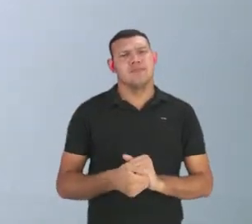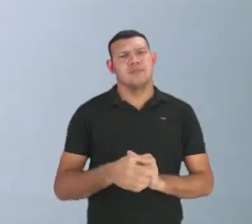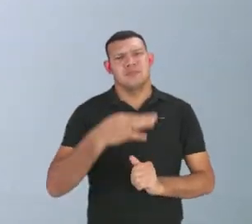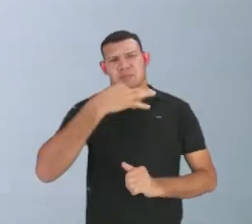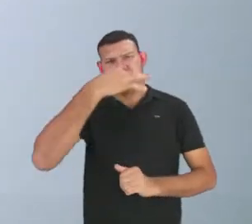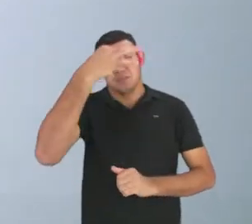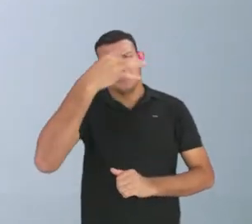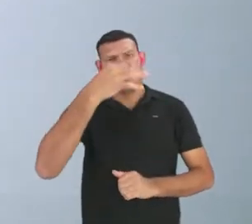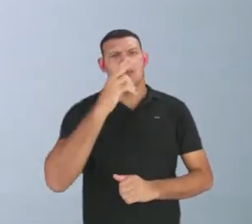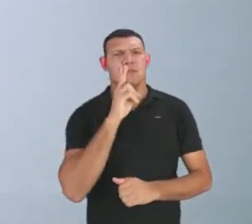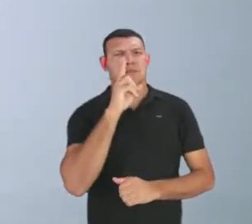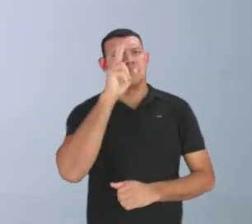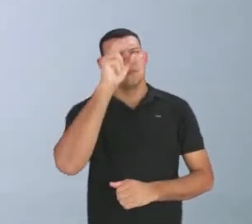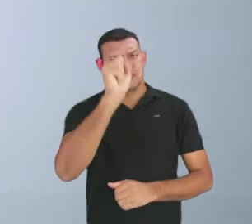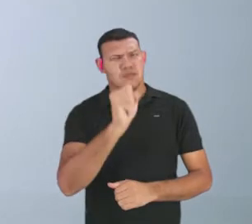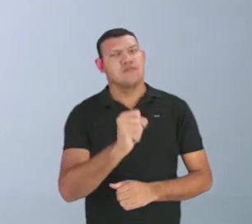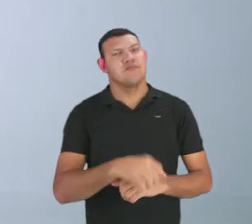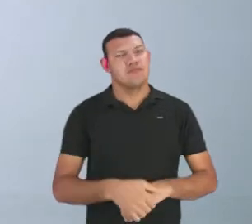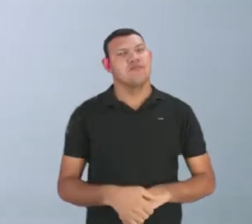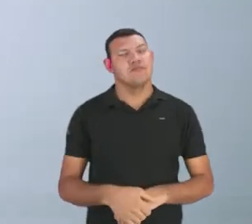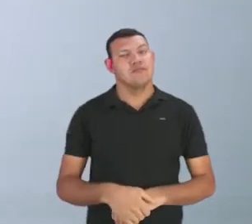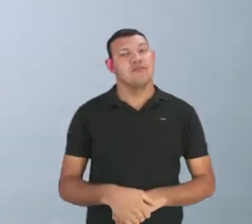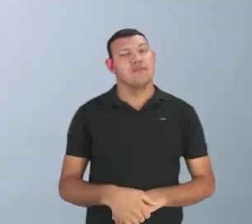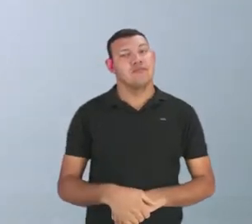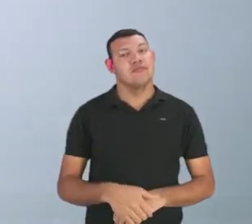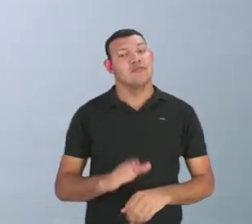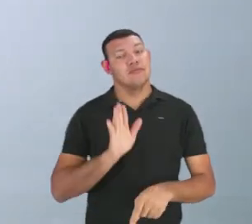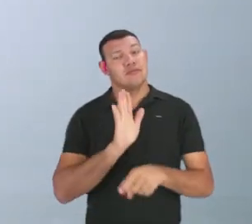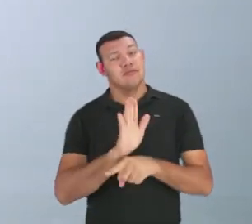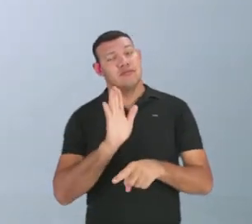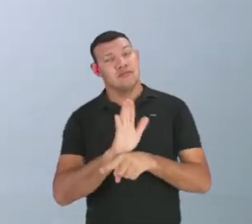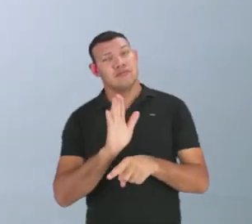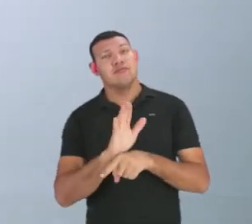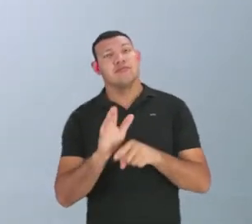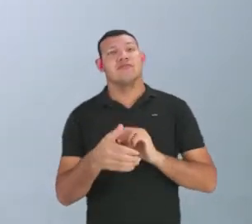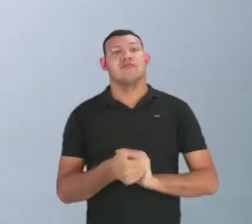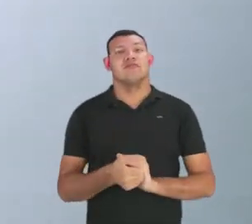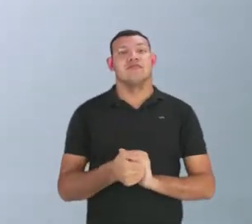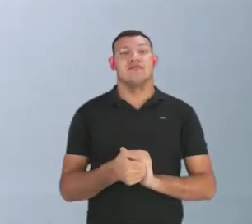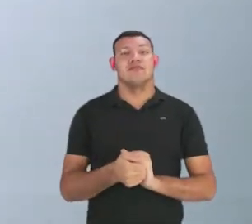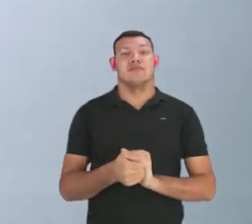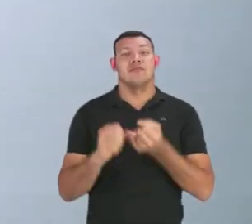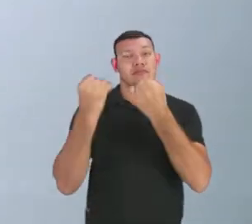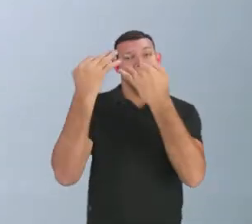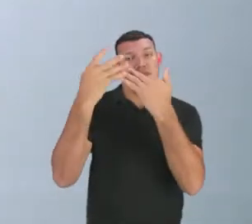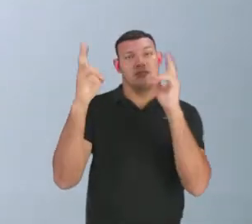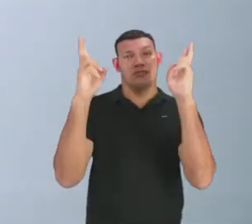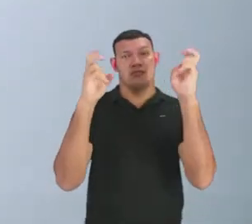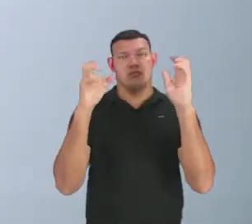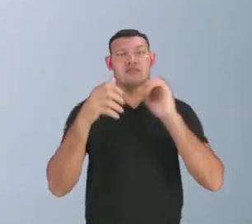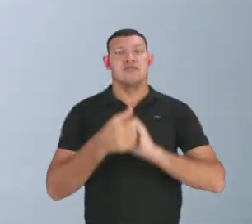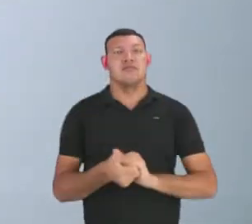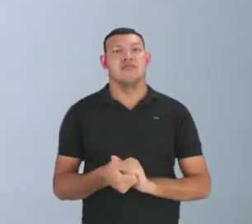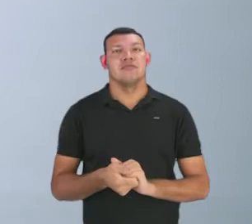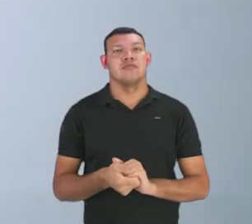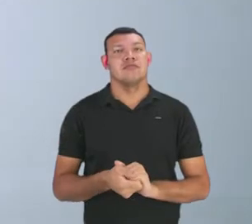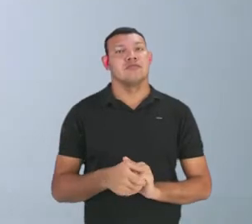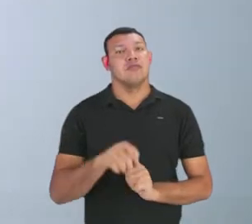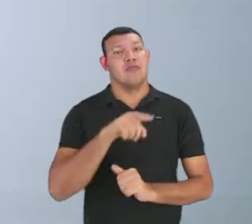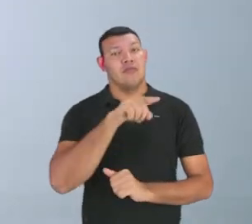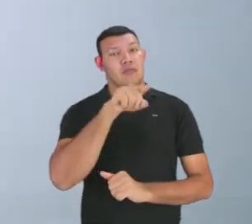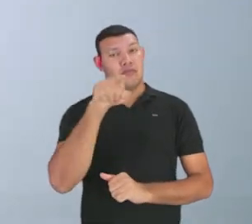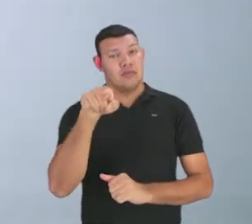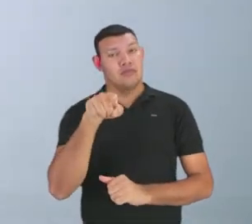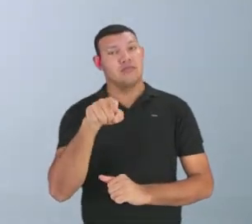que fundamentam um ponto de vista sobre alguma temática. Ou seja, você faz com isso a defesa de